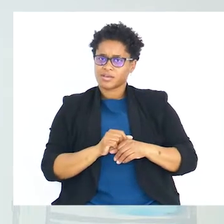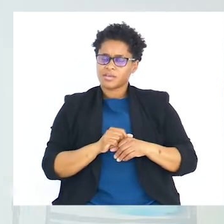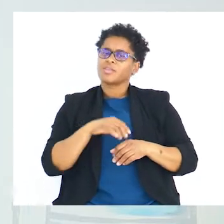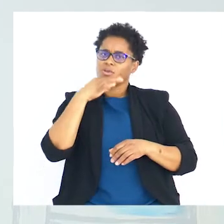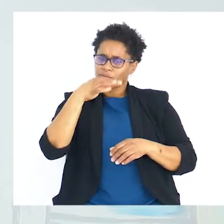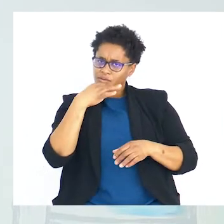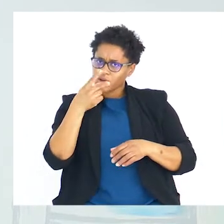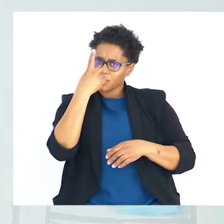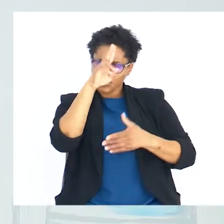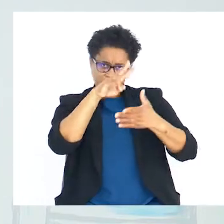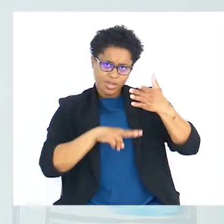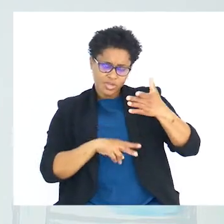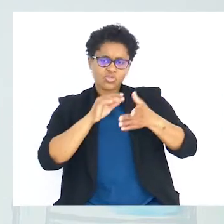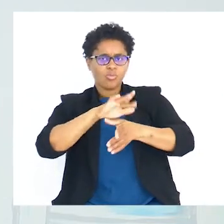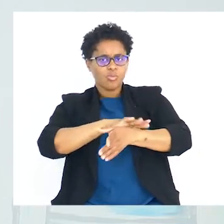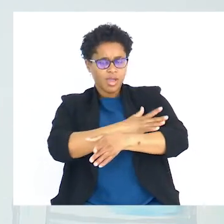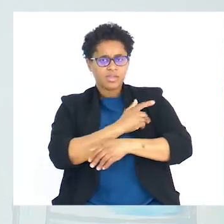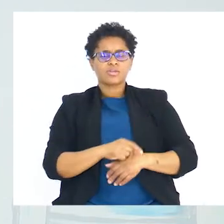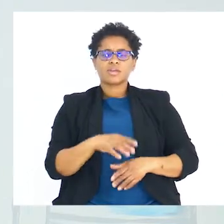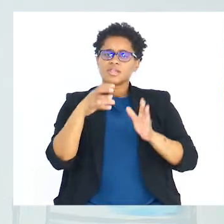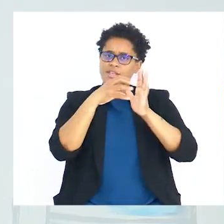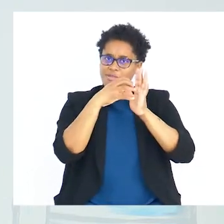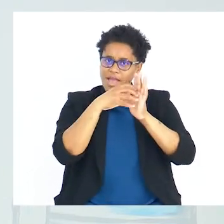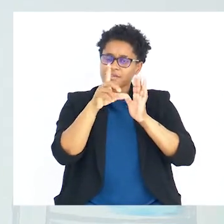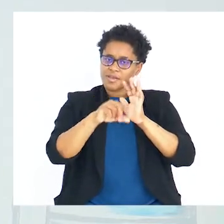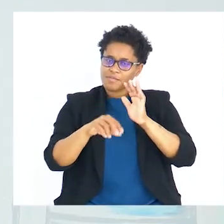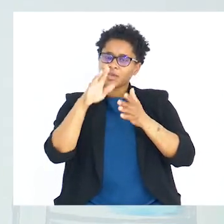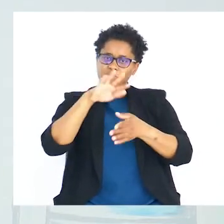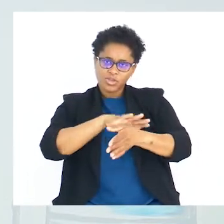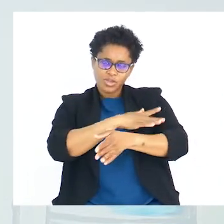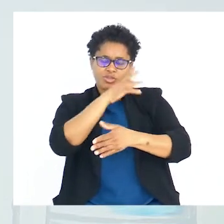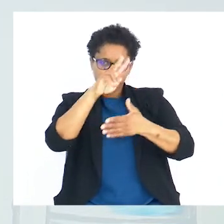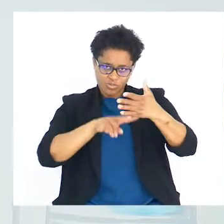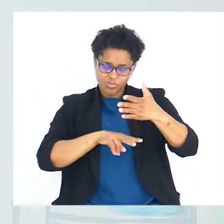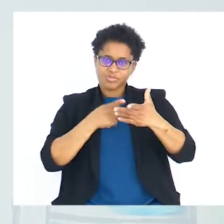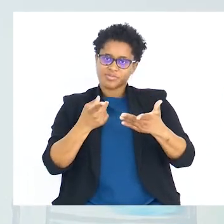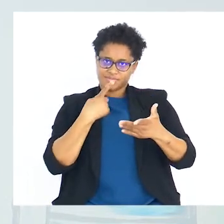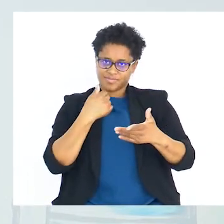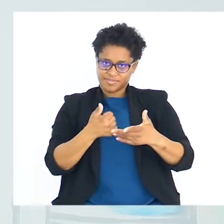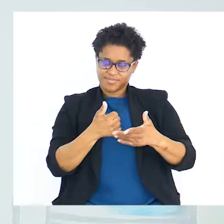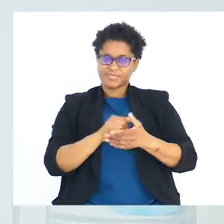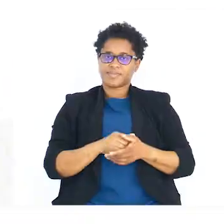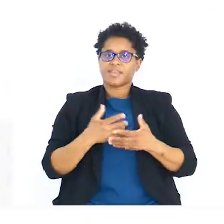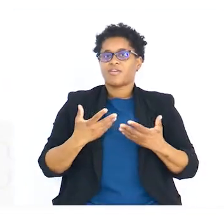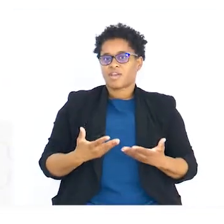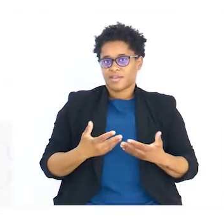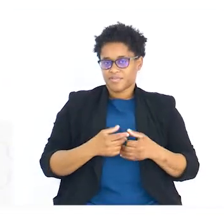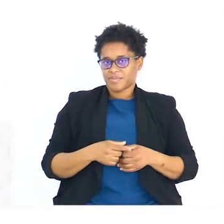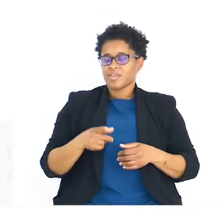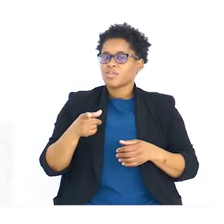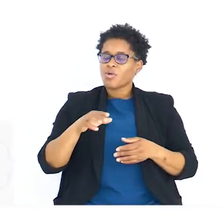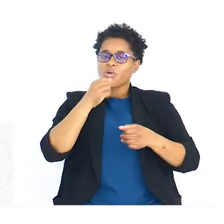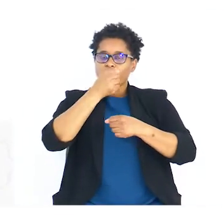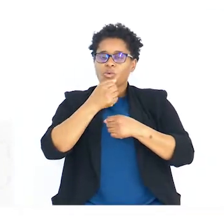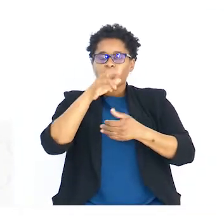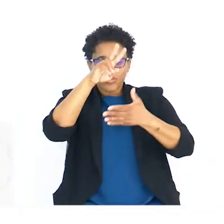fala de um texto poético e das marcas do texto poético, não foi? Ok. O texto